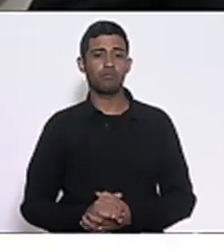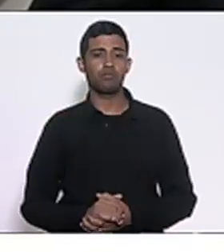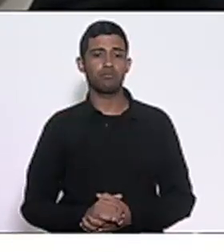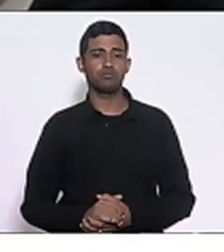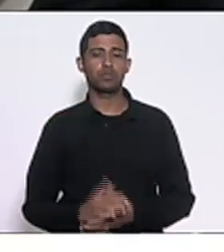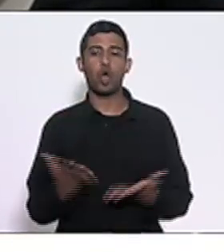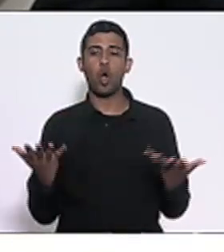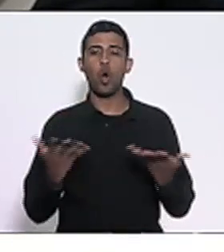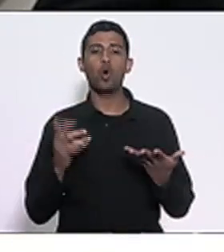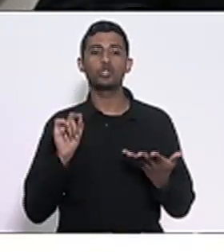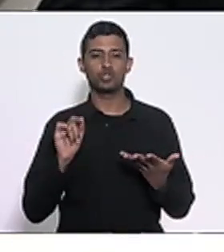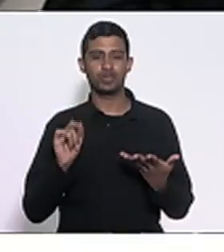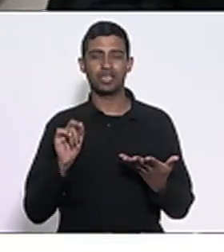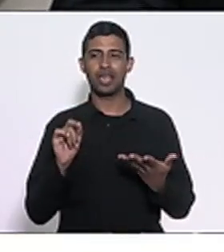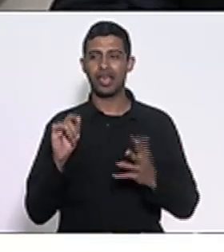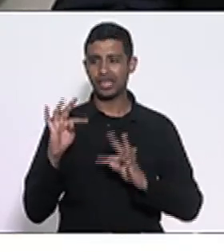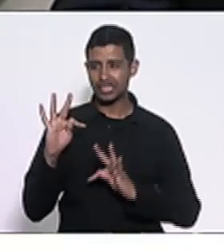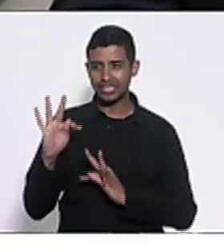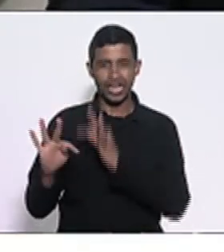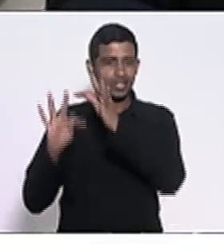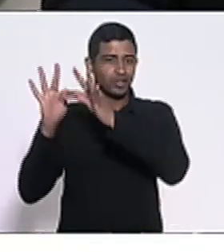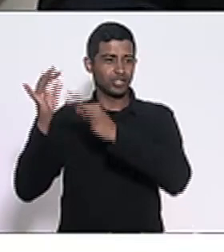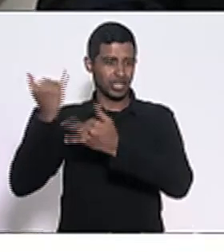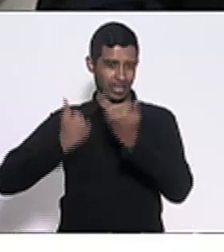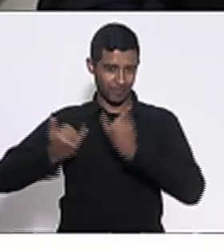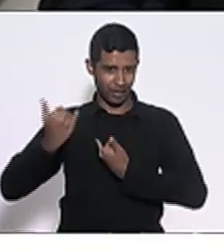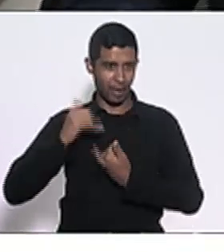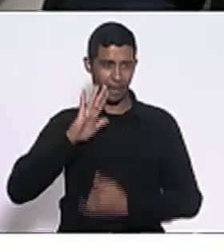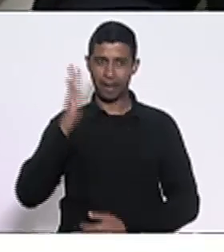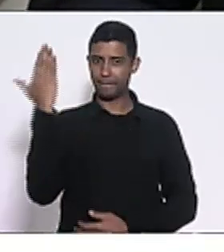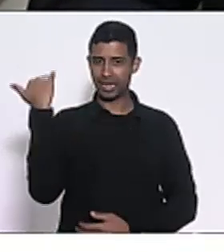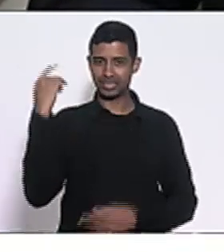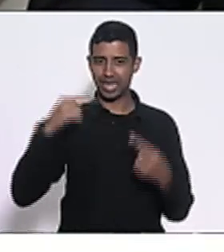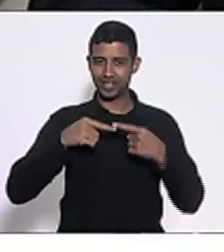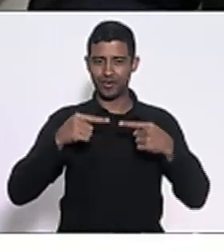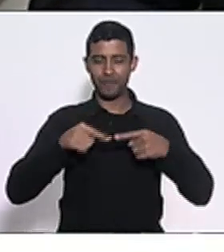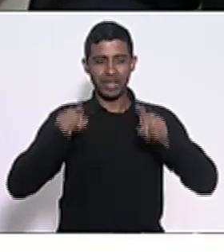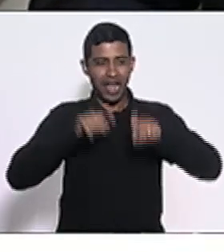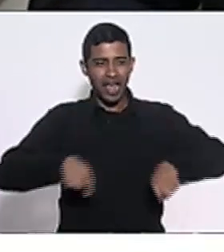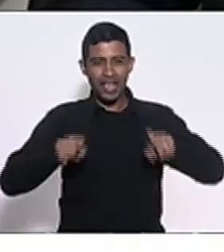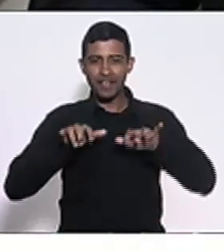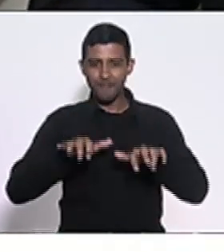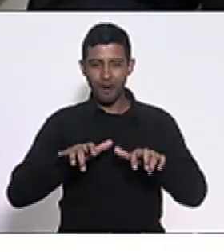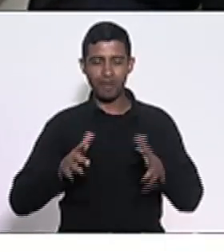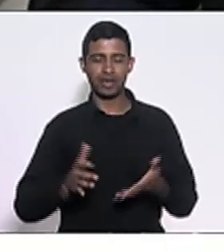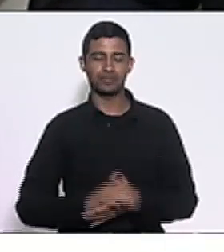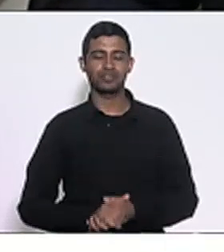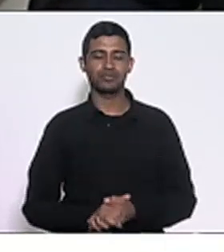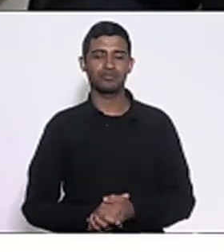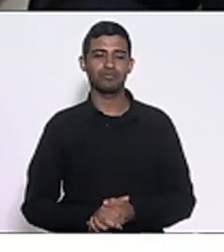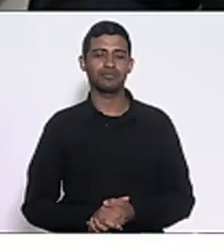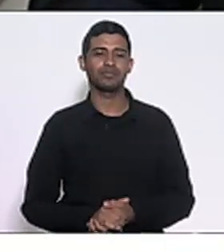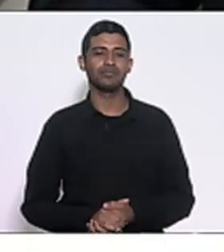é tecnologia da informação, né? Mas naquele tempo ainda era informática.